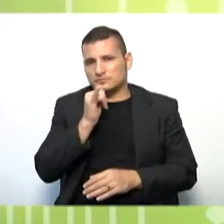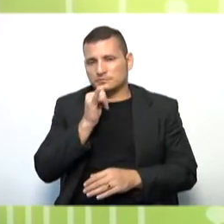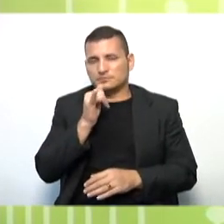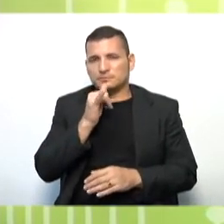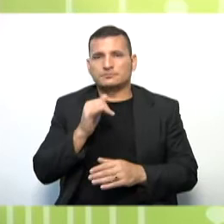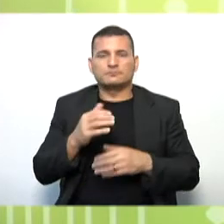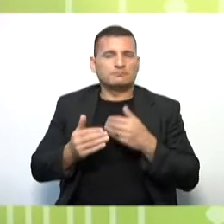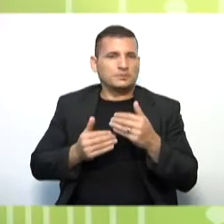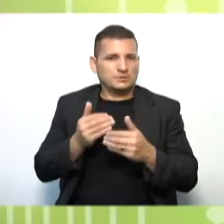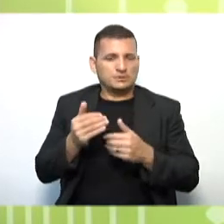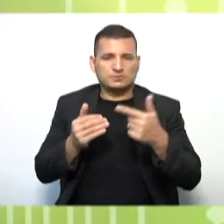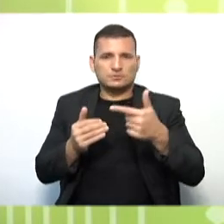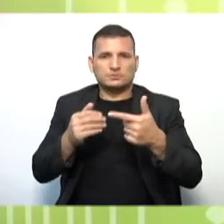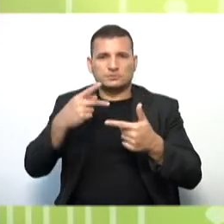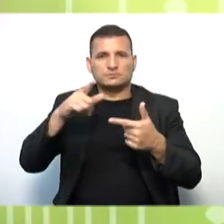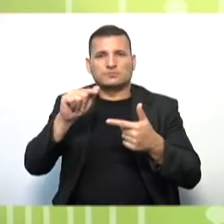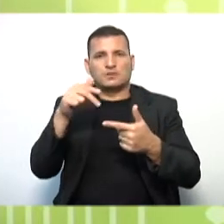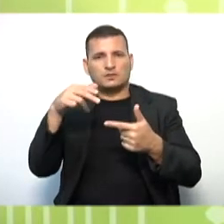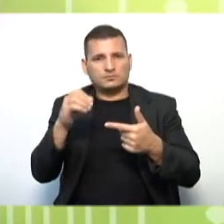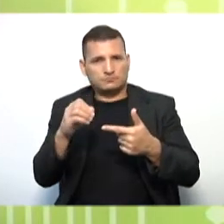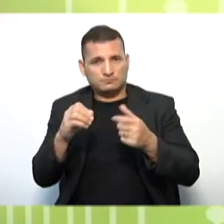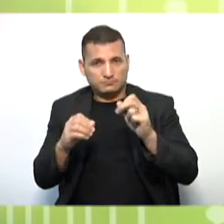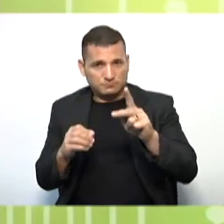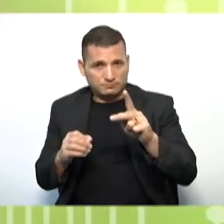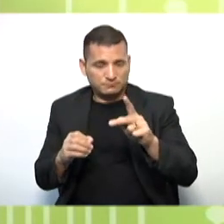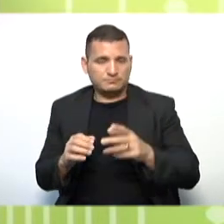um processo de segundo plano. Ok?